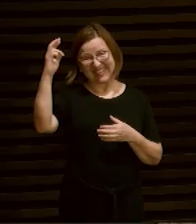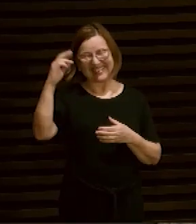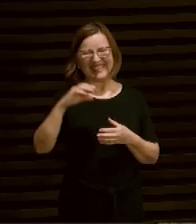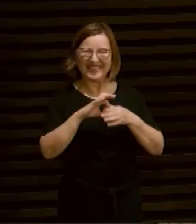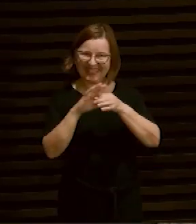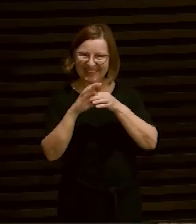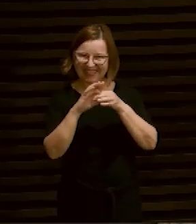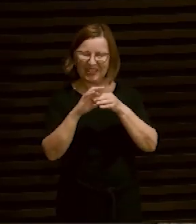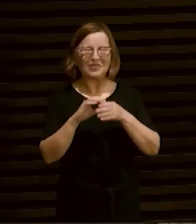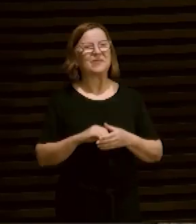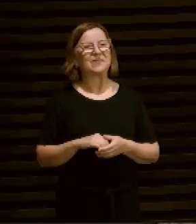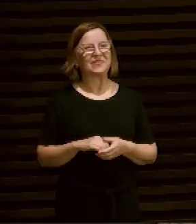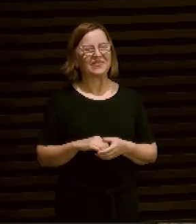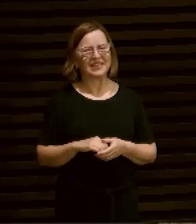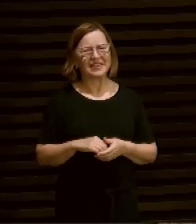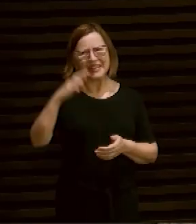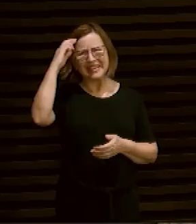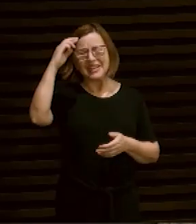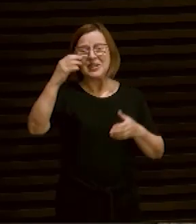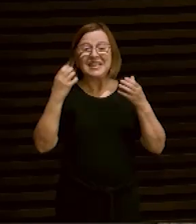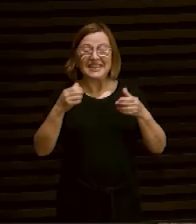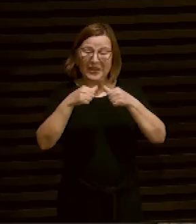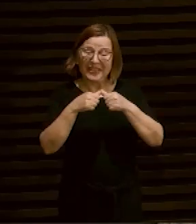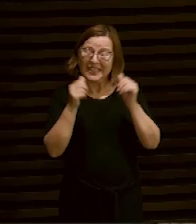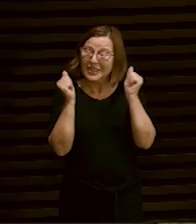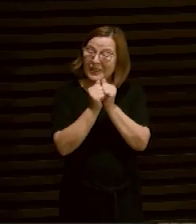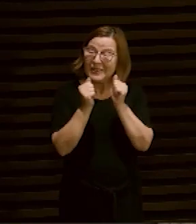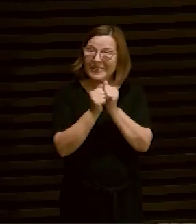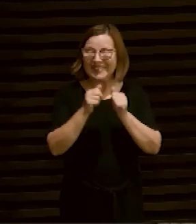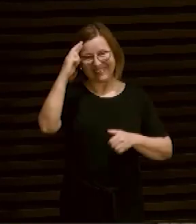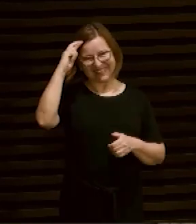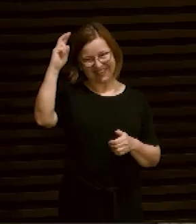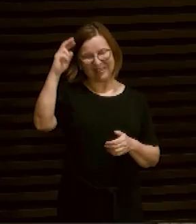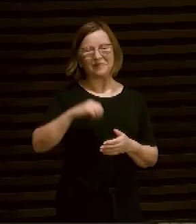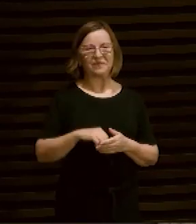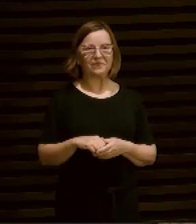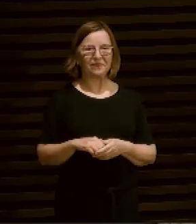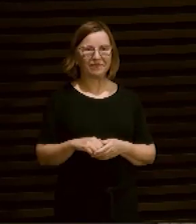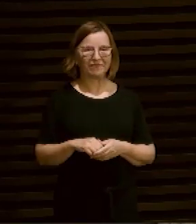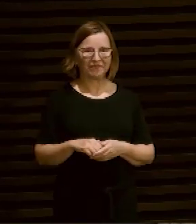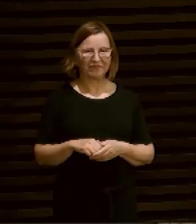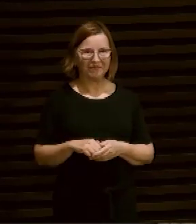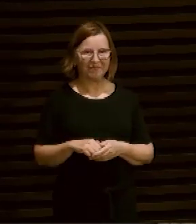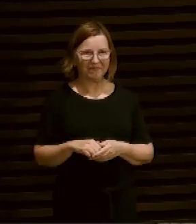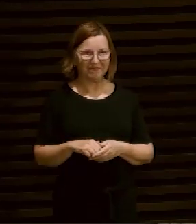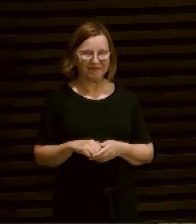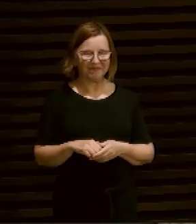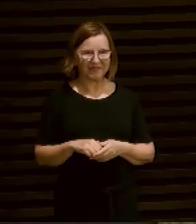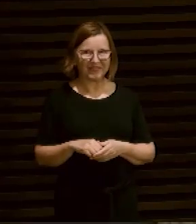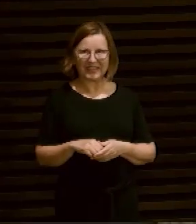Senhor, eu quero estar contigo, eu quero ficar contigo, Então é isto aqui que me parece que ele está